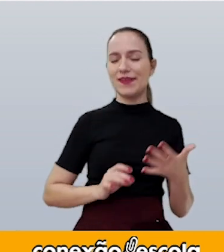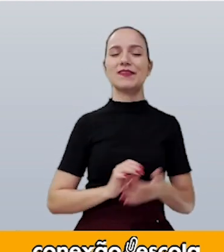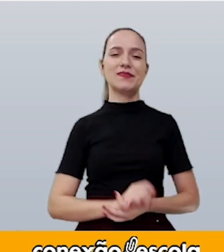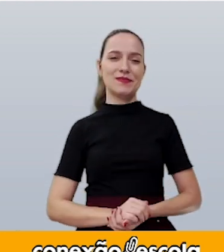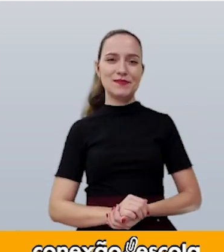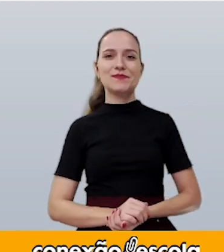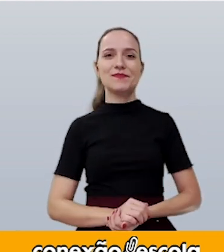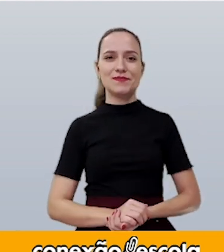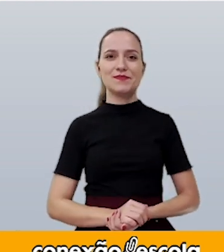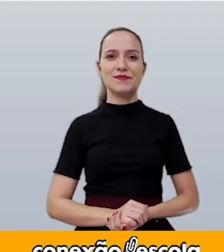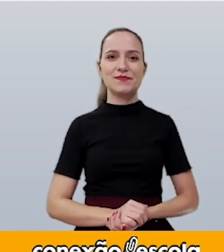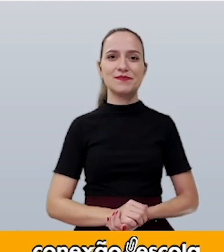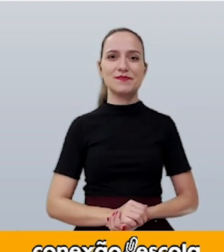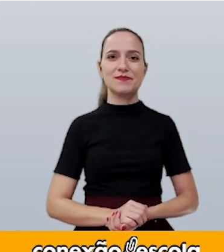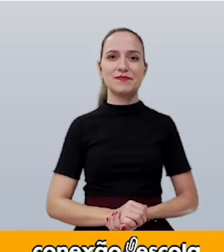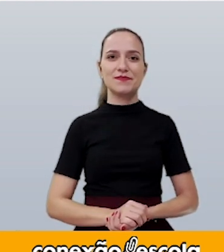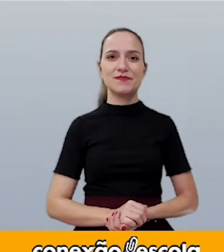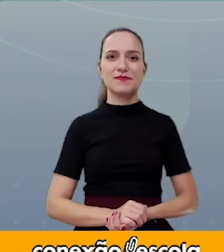sabor.